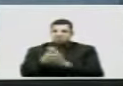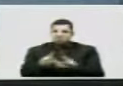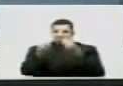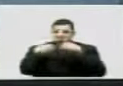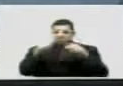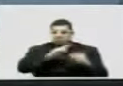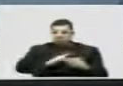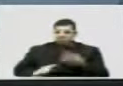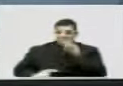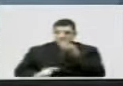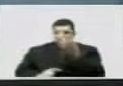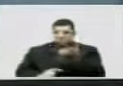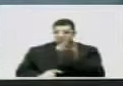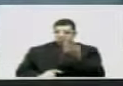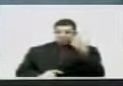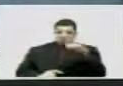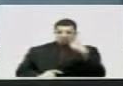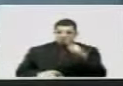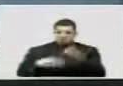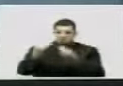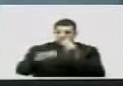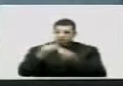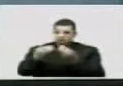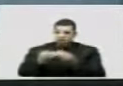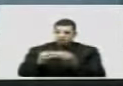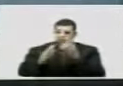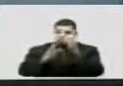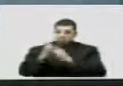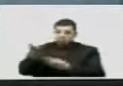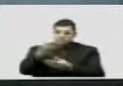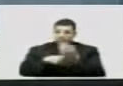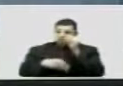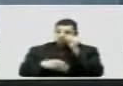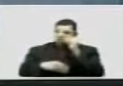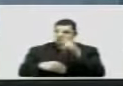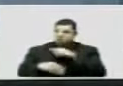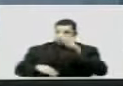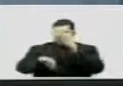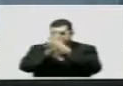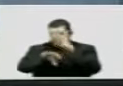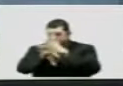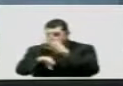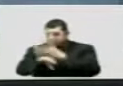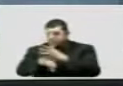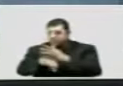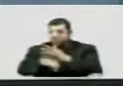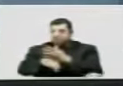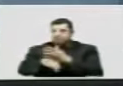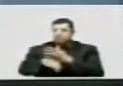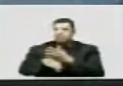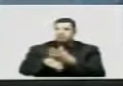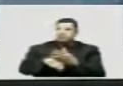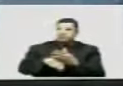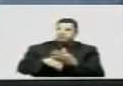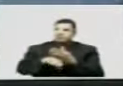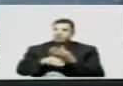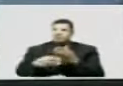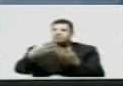o governo dizer que não tem condições burocráticas de preparar a nomeação